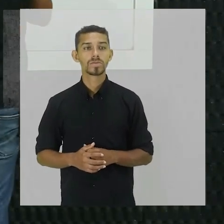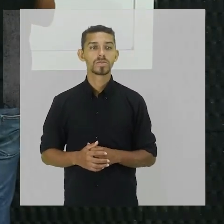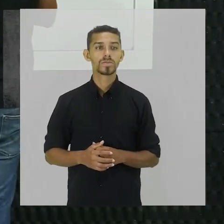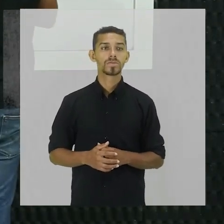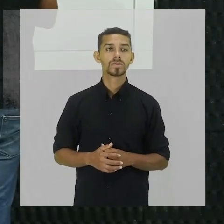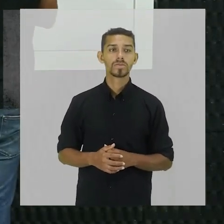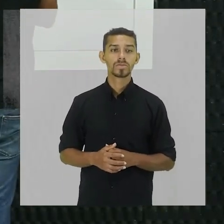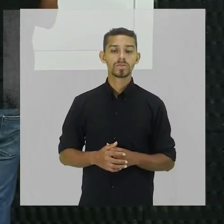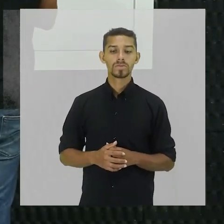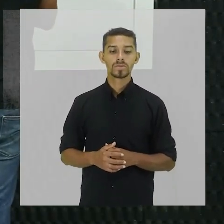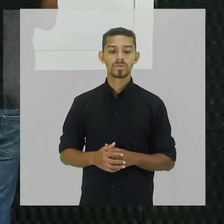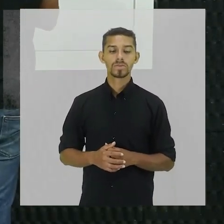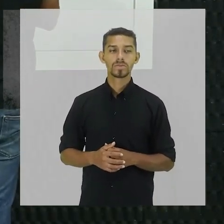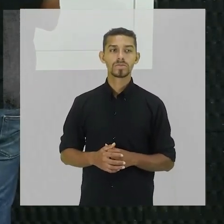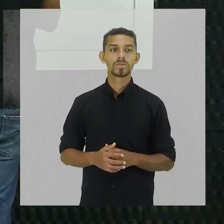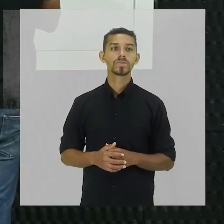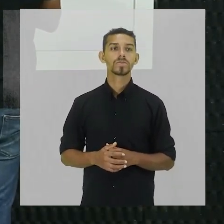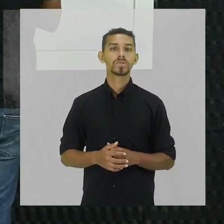ficar